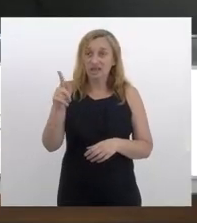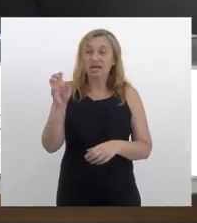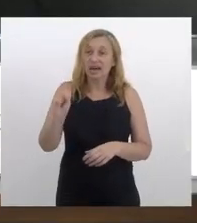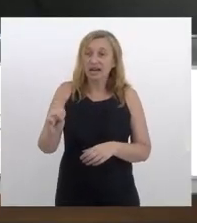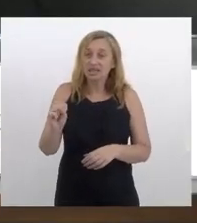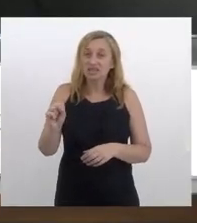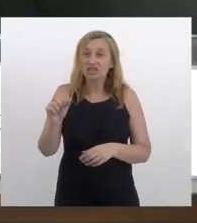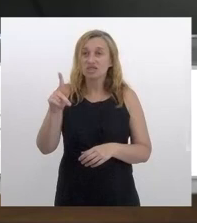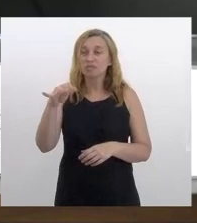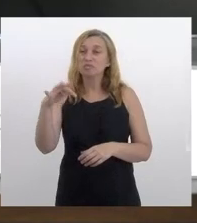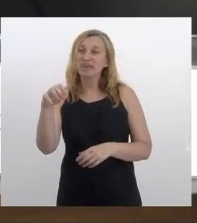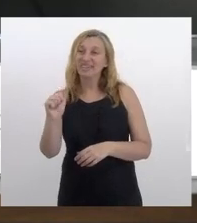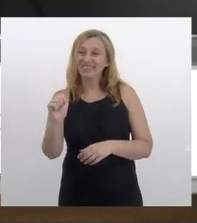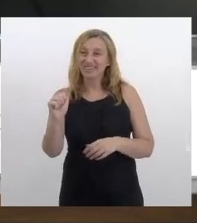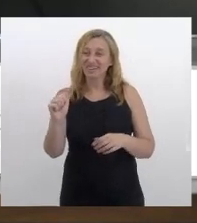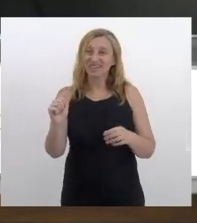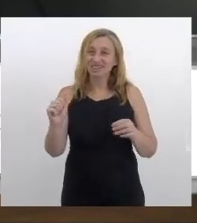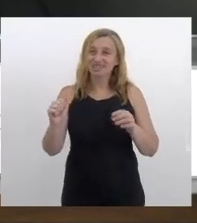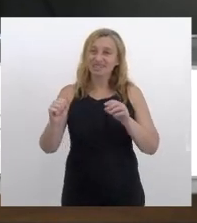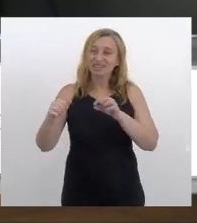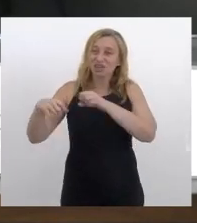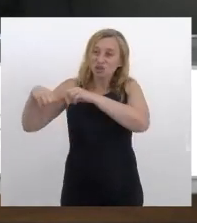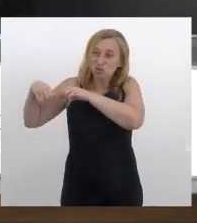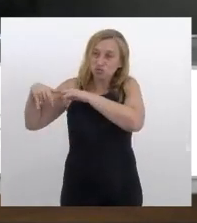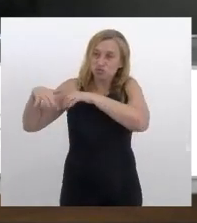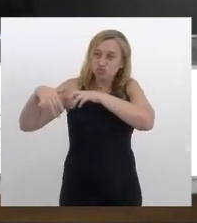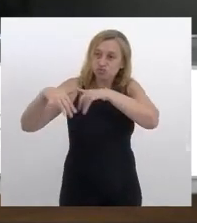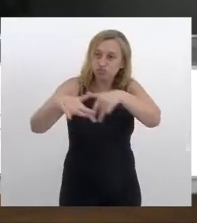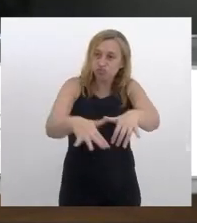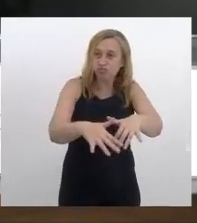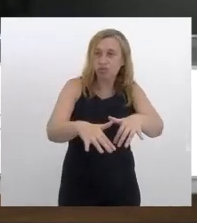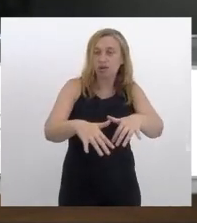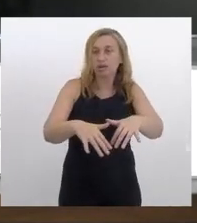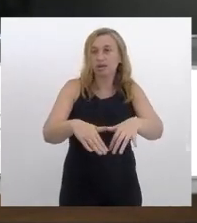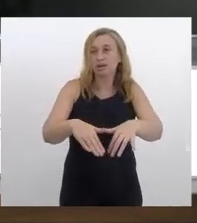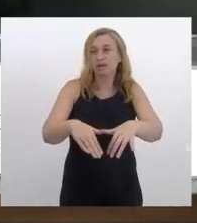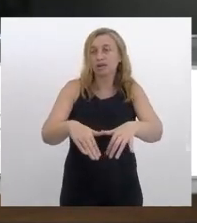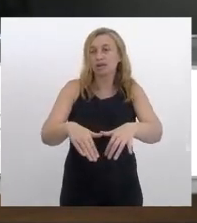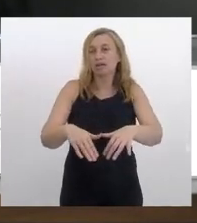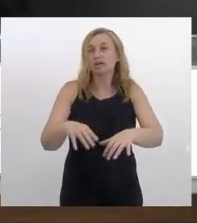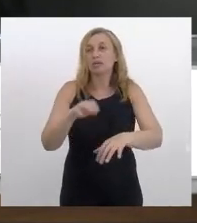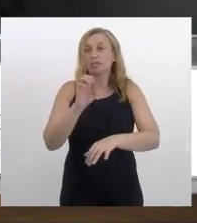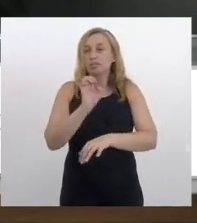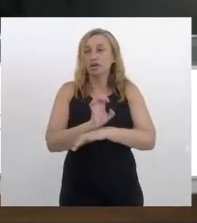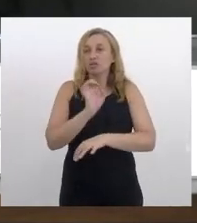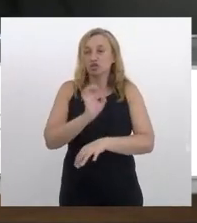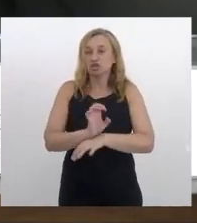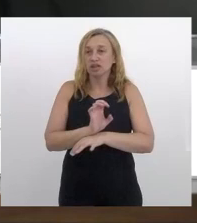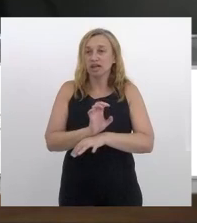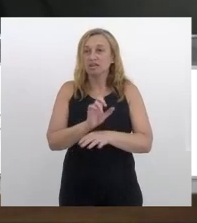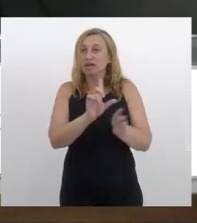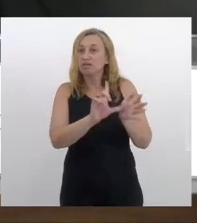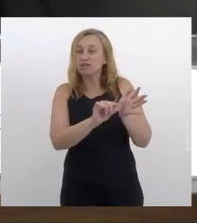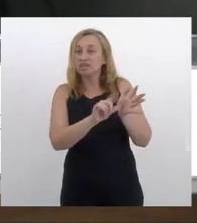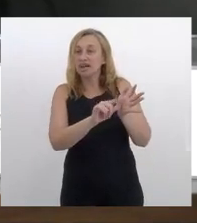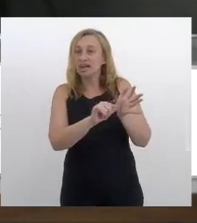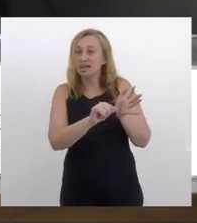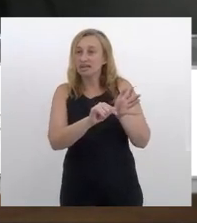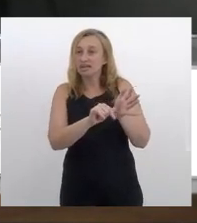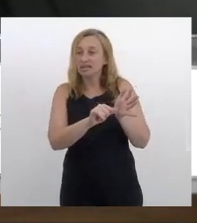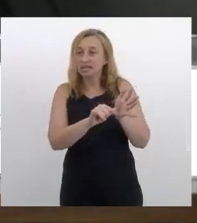de pimenta, bala de borracha, mas o Estado estava, Norani, com salários atrasados 3-4